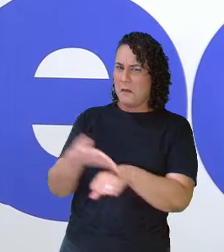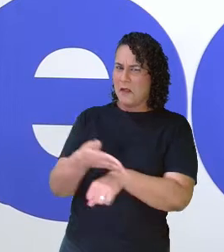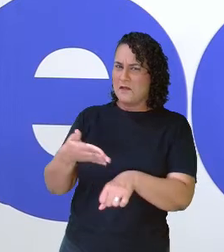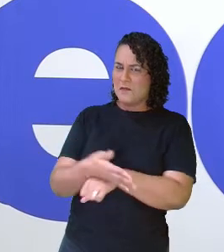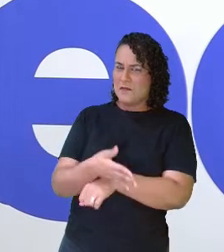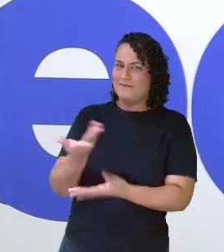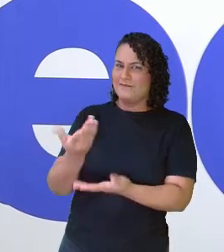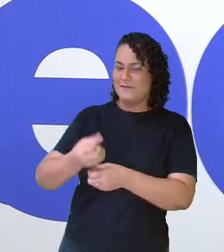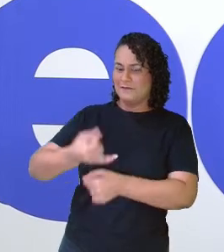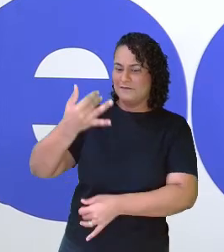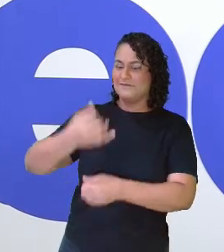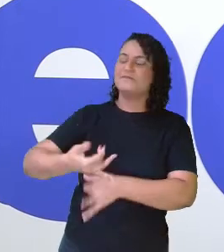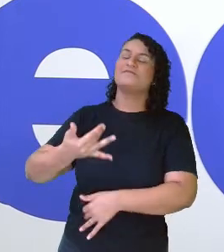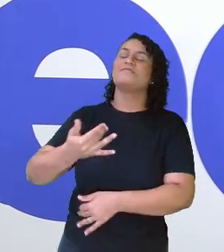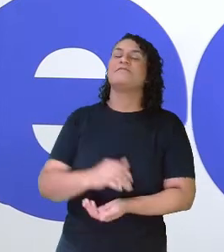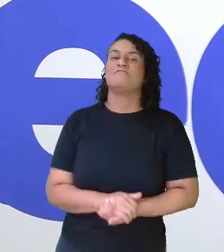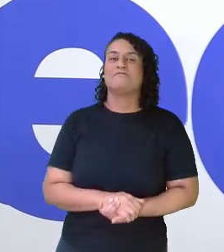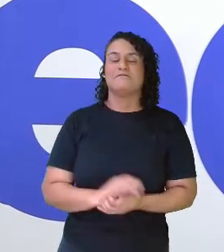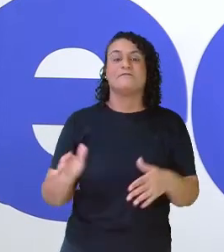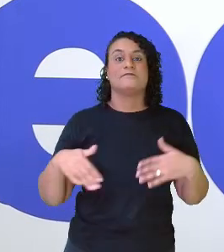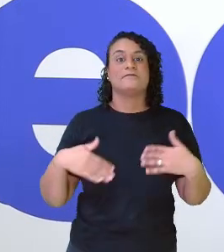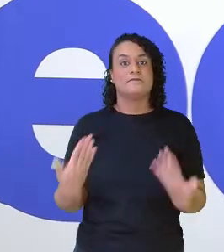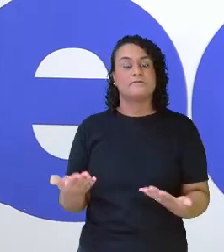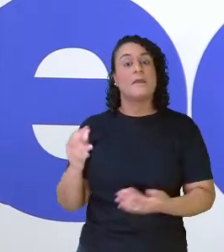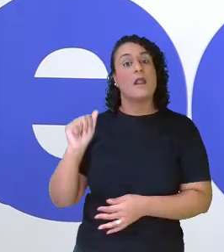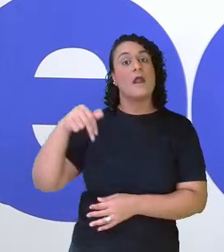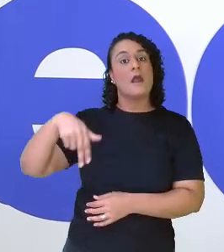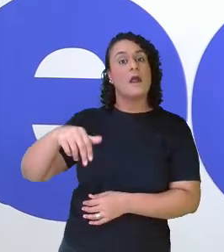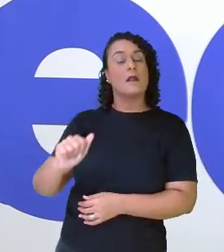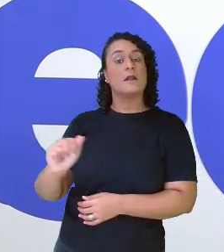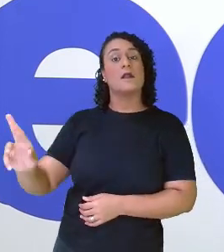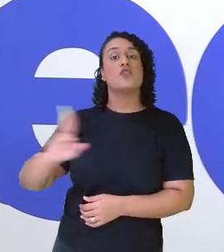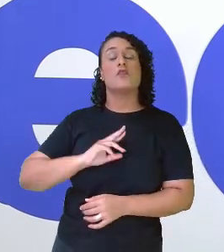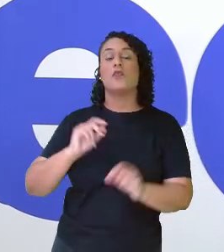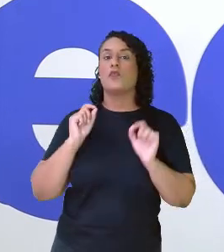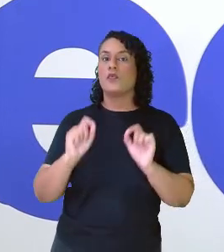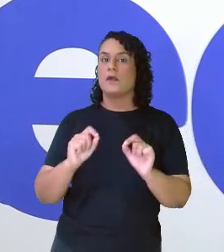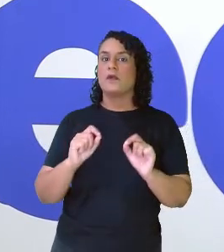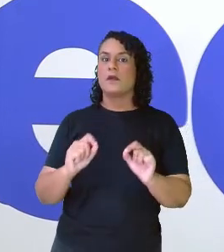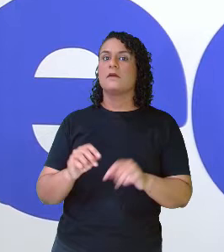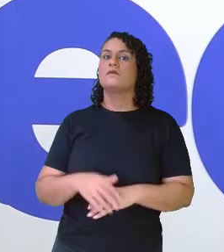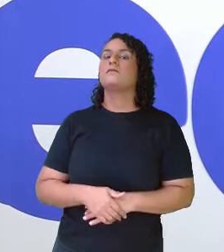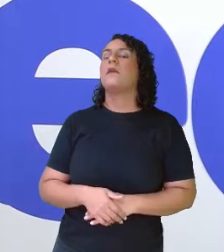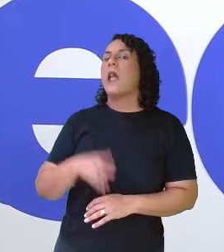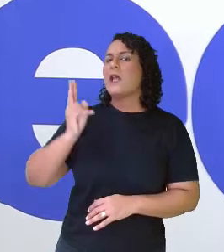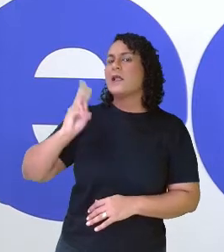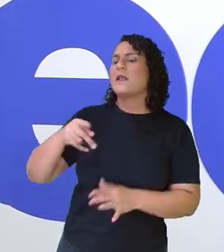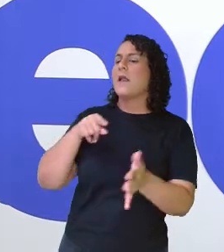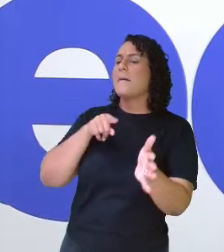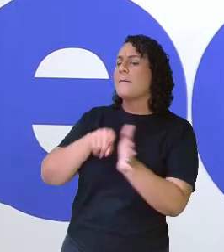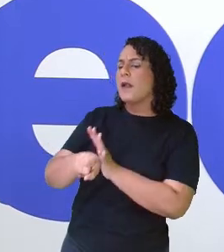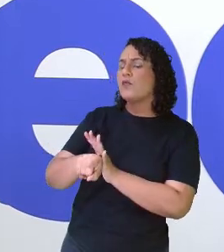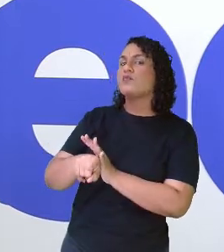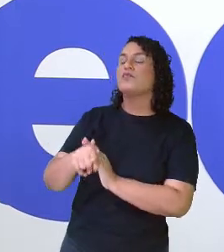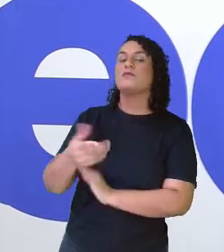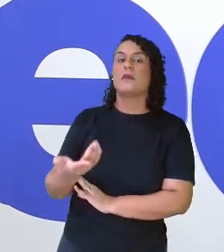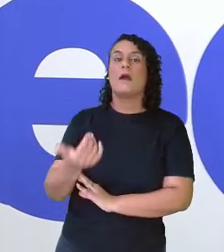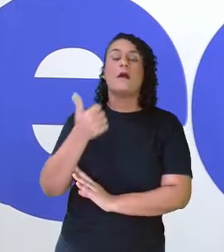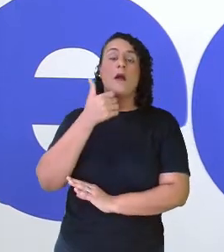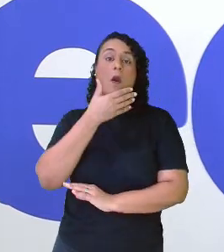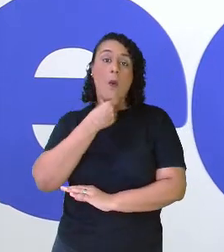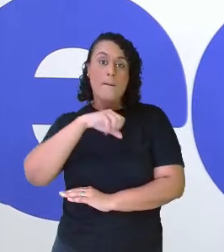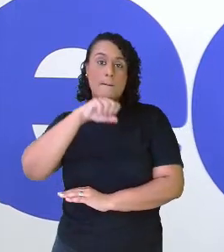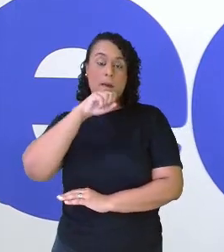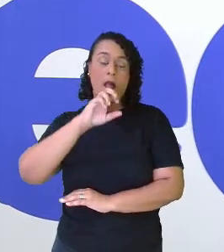lotadas de Ana, né, Sinara? É verdade. Aí, uma das Anas disse que ela sempre pergunta à professora dela ou então ao pai dela, viu? É